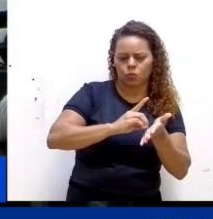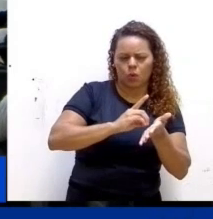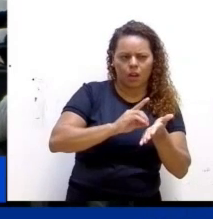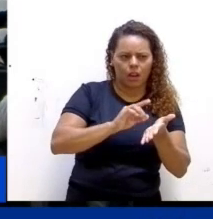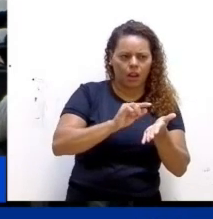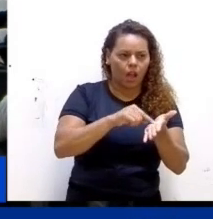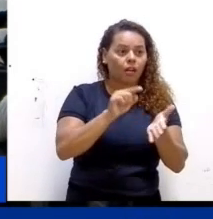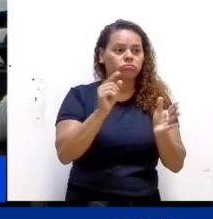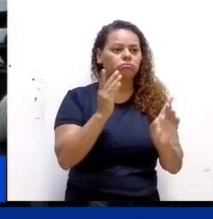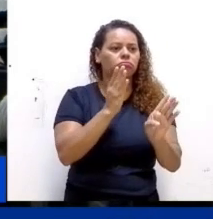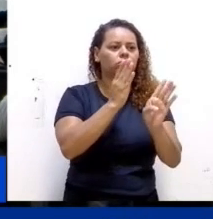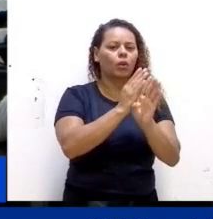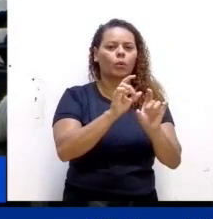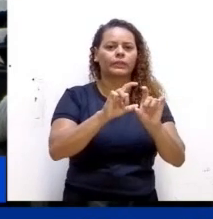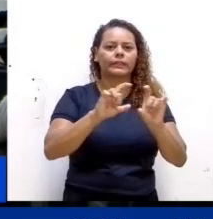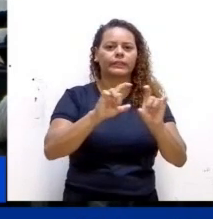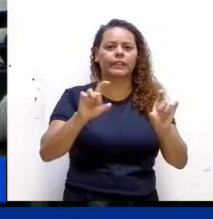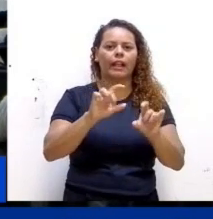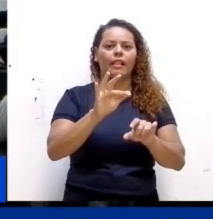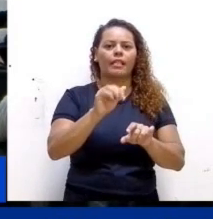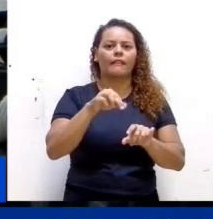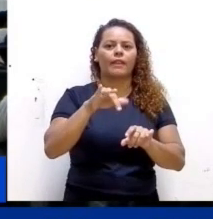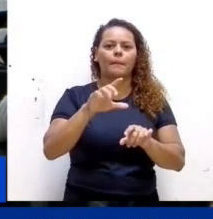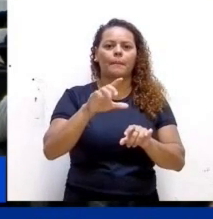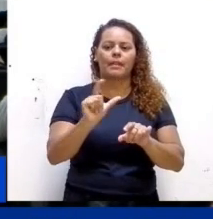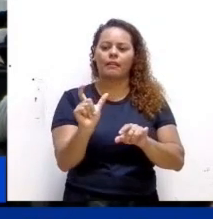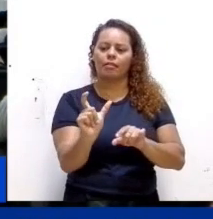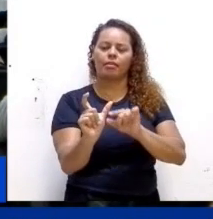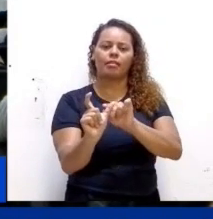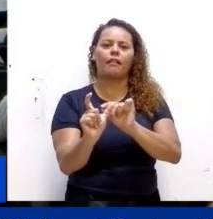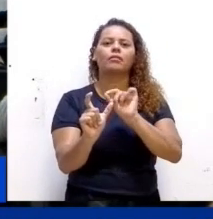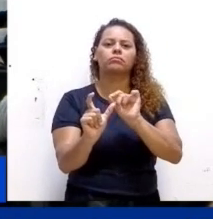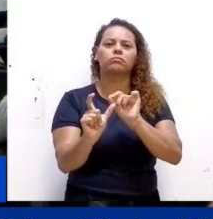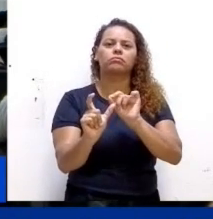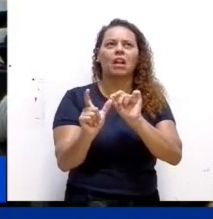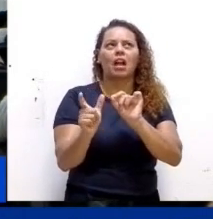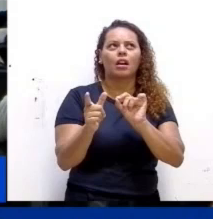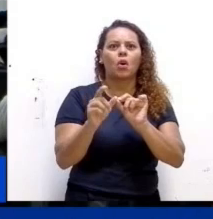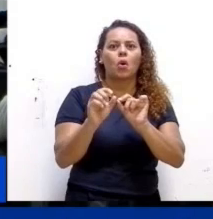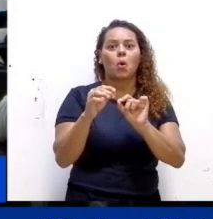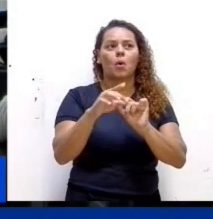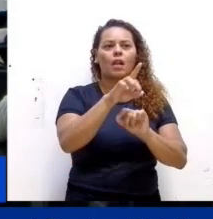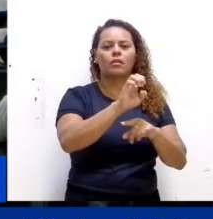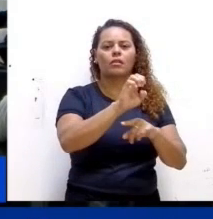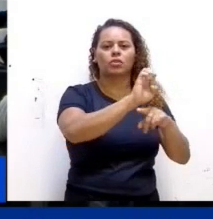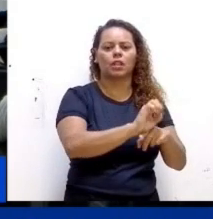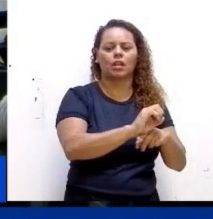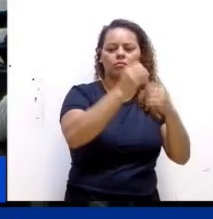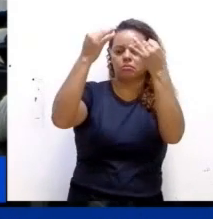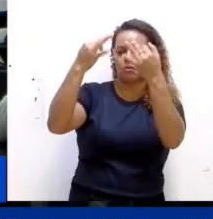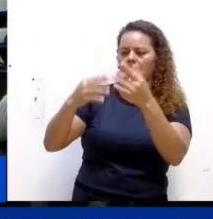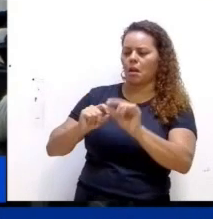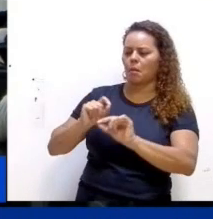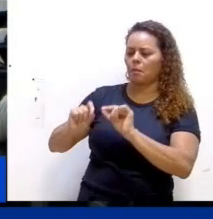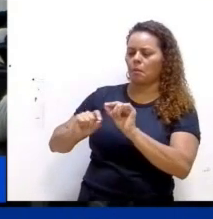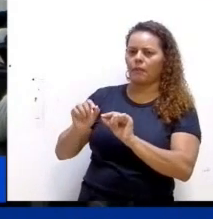o Estado, ele não diz para a gente família. Permanece mais ampla do auditório. E nem deve fazer assim.